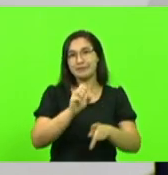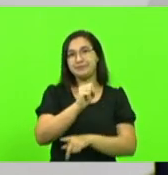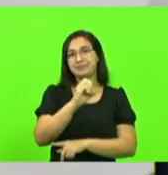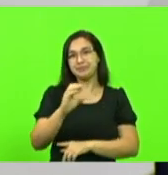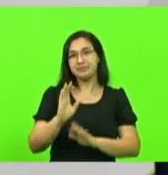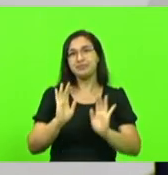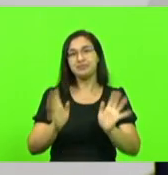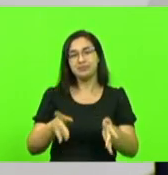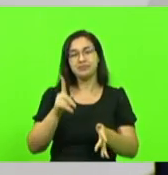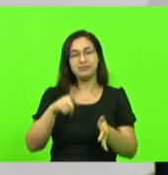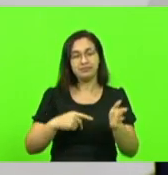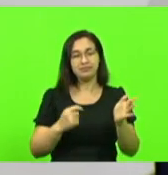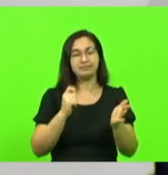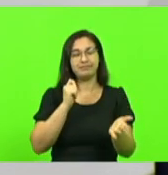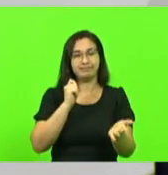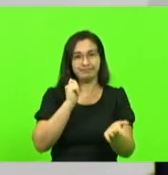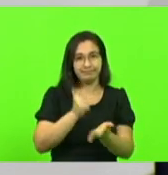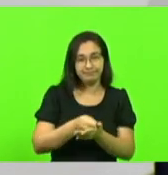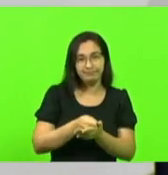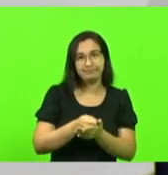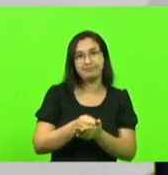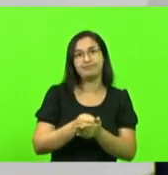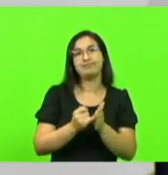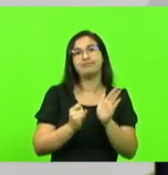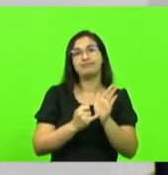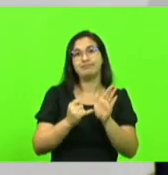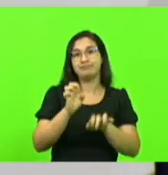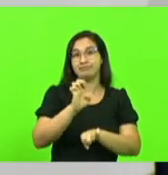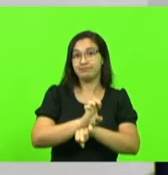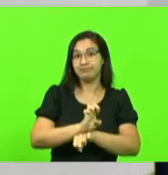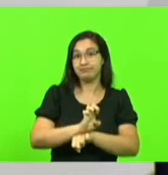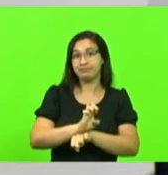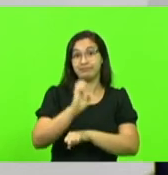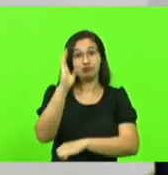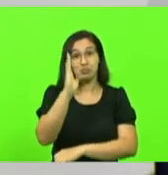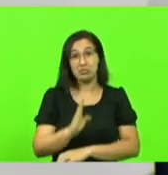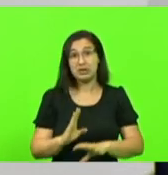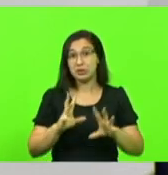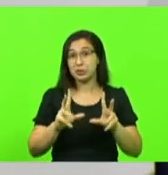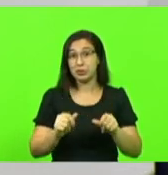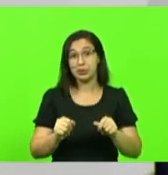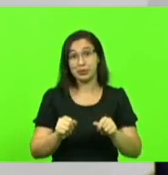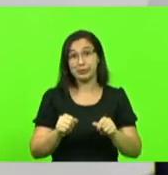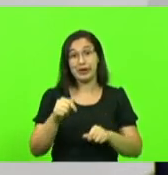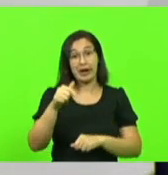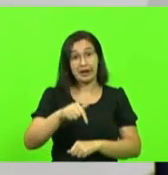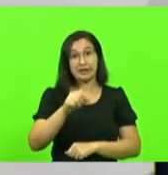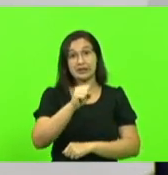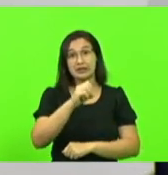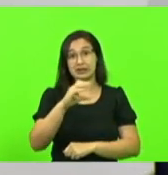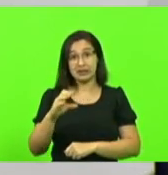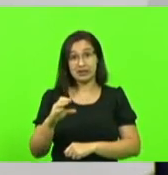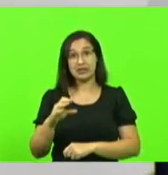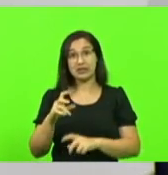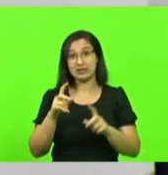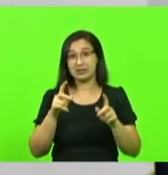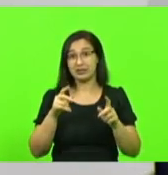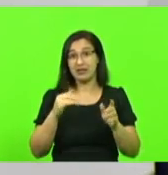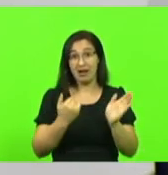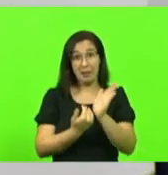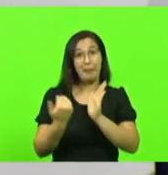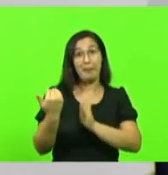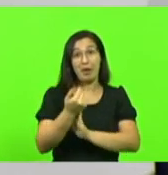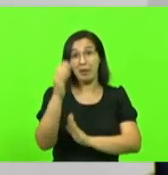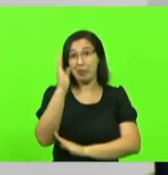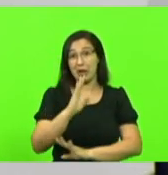já é o pagador, o povo que mais paga impostos estaduais do Brasil, né? Ninguém paga tanto impostos estaduais quanto o catarinense. Então, se o